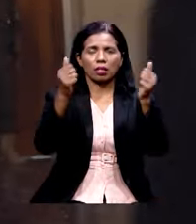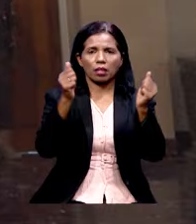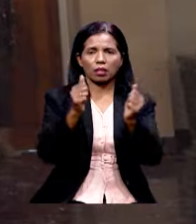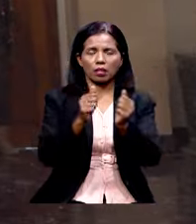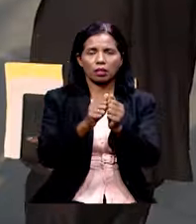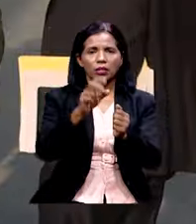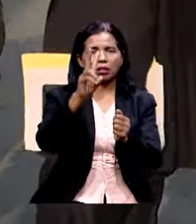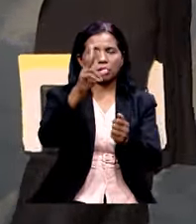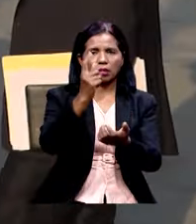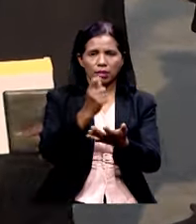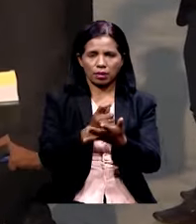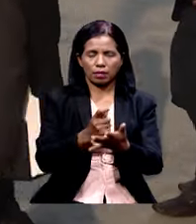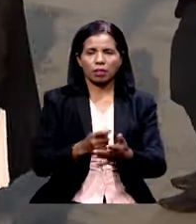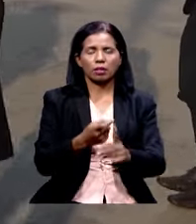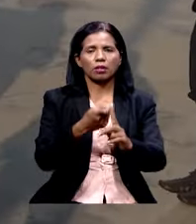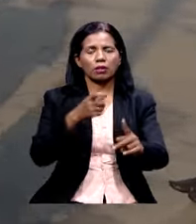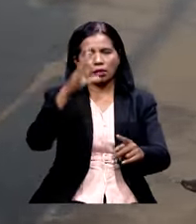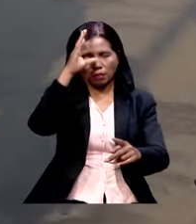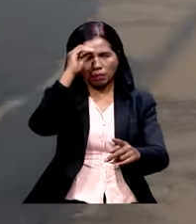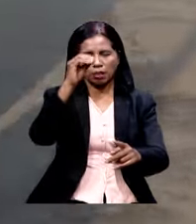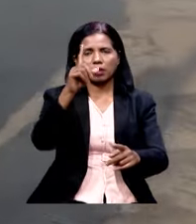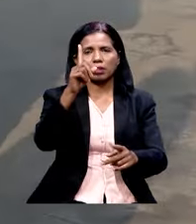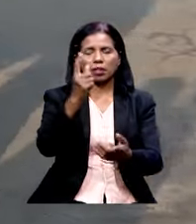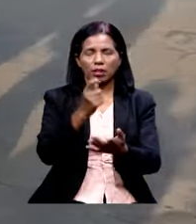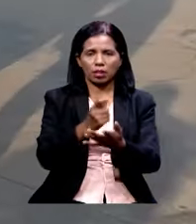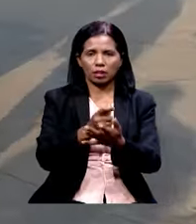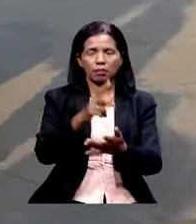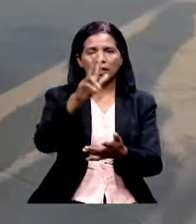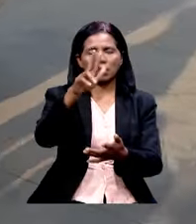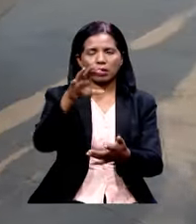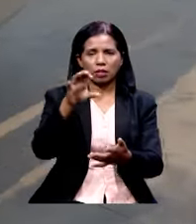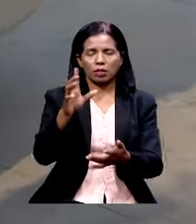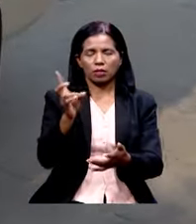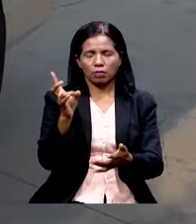Grihun Ruaresin. Composto de semana e reunida a tu sual Hitunuloresin Nen,